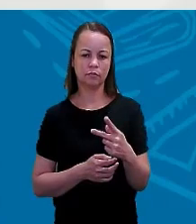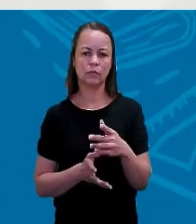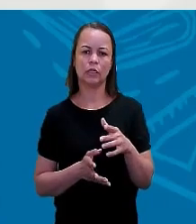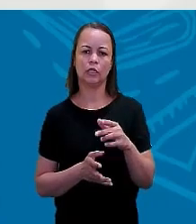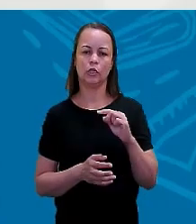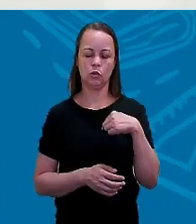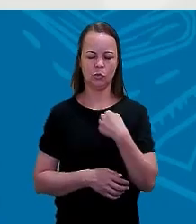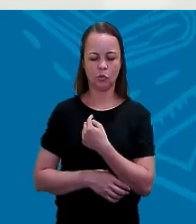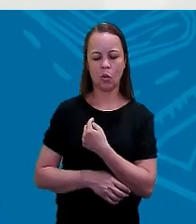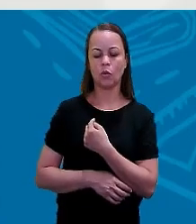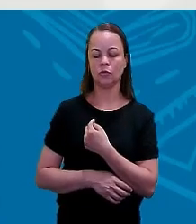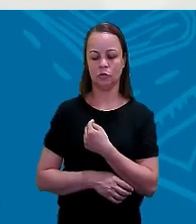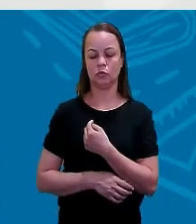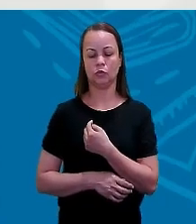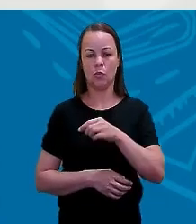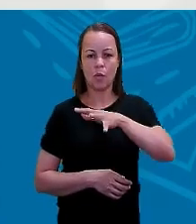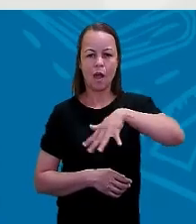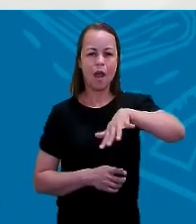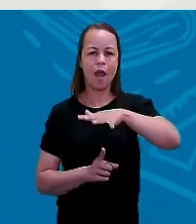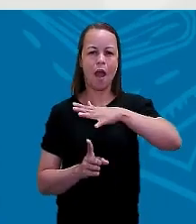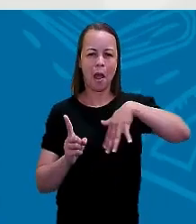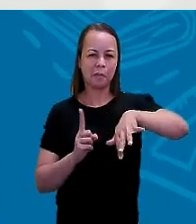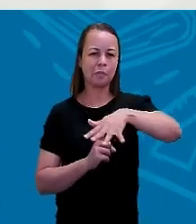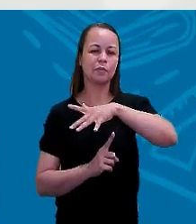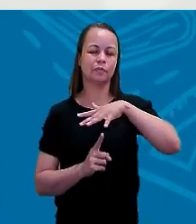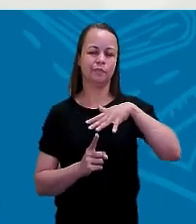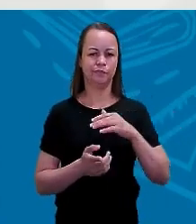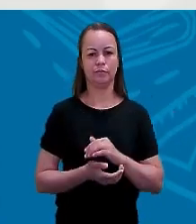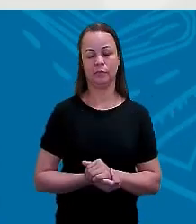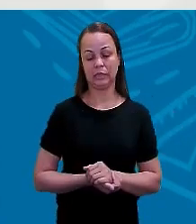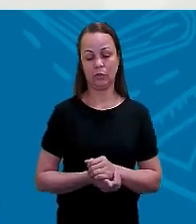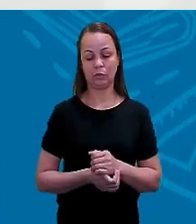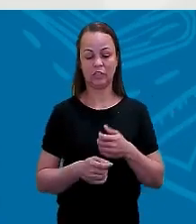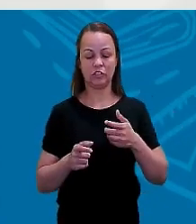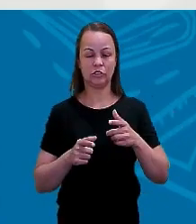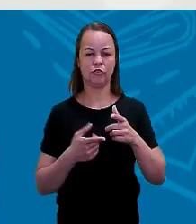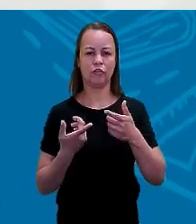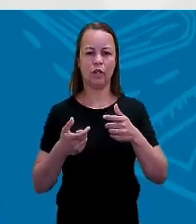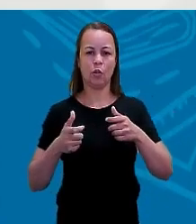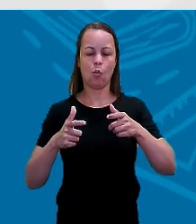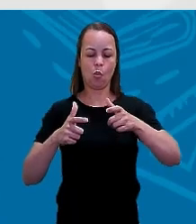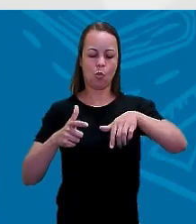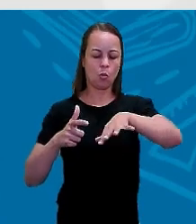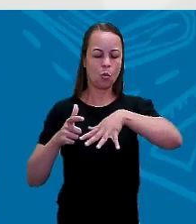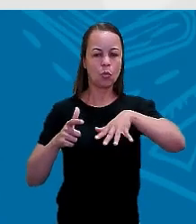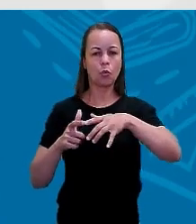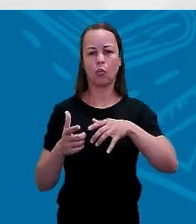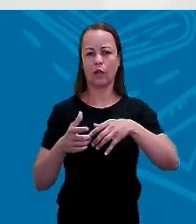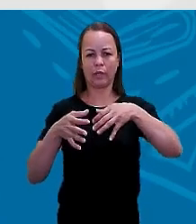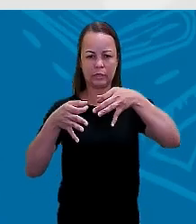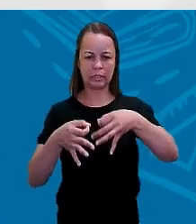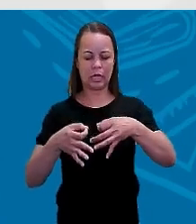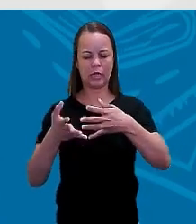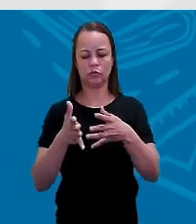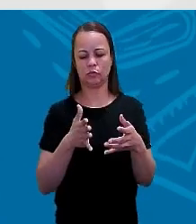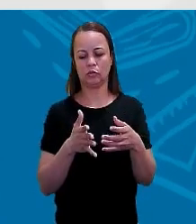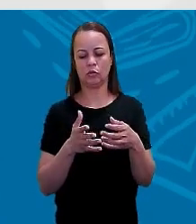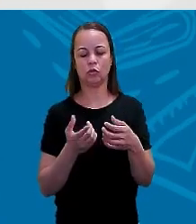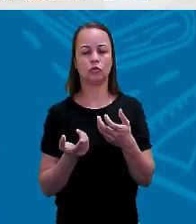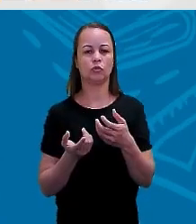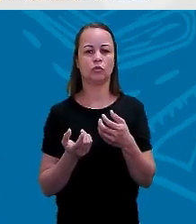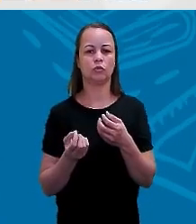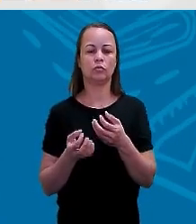meio ambiente. Ou seja, se a gente não tiver um saneamento básico adequado, consequentemente o nosso meio ambiente ele